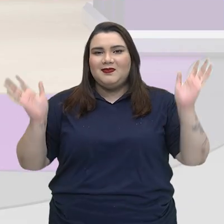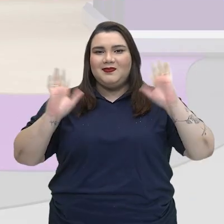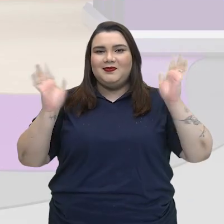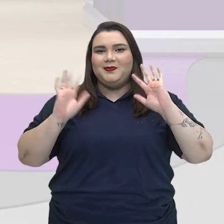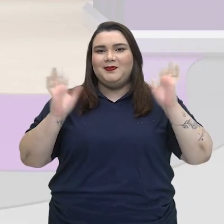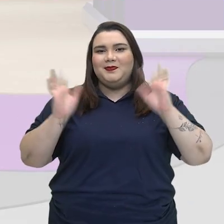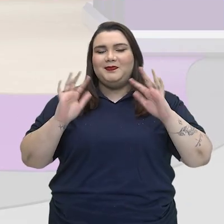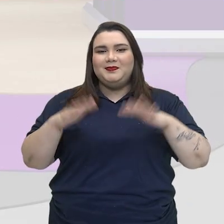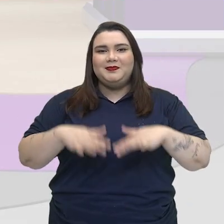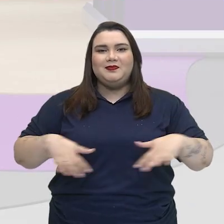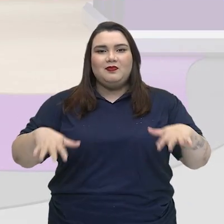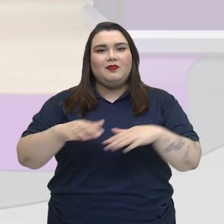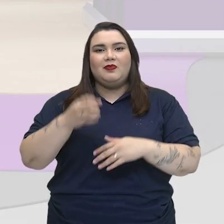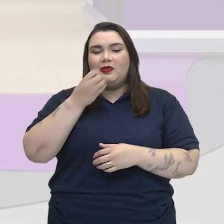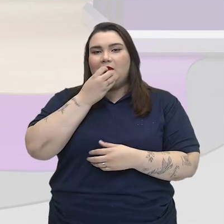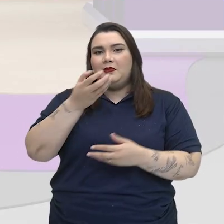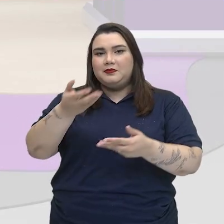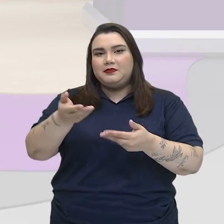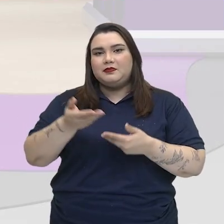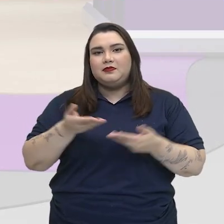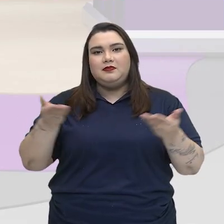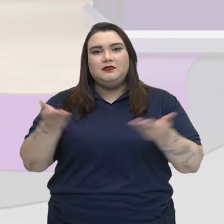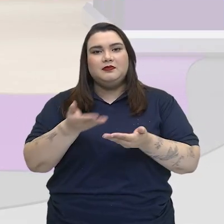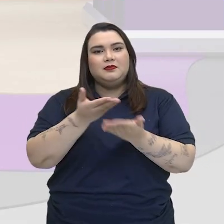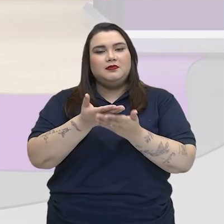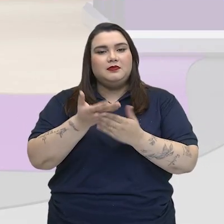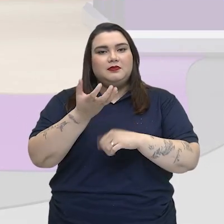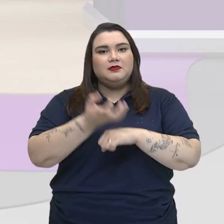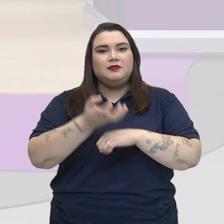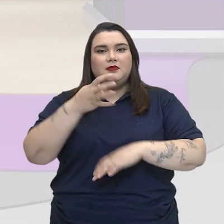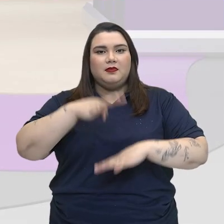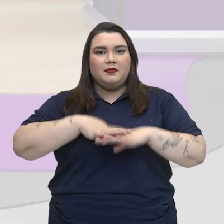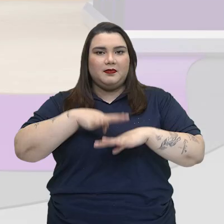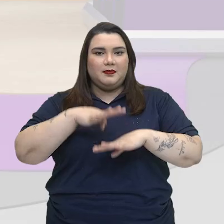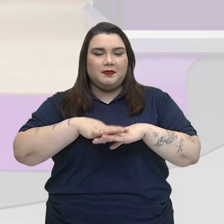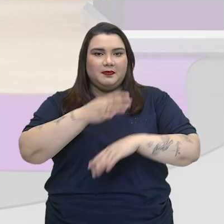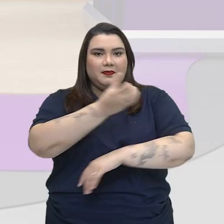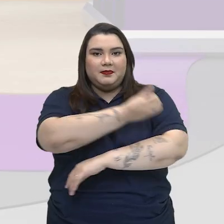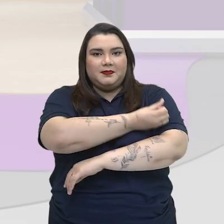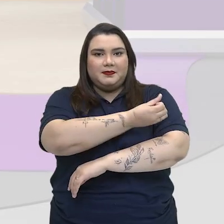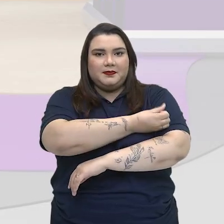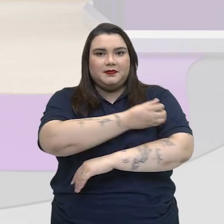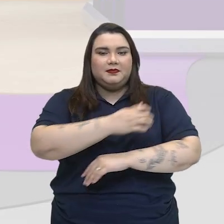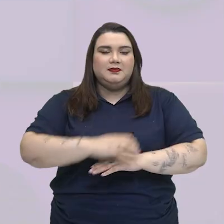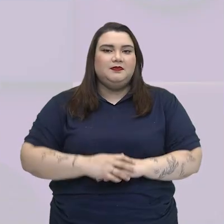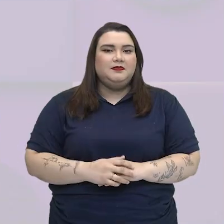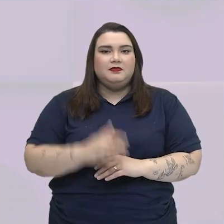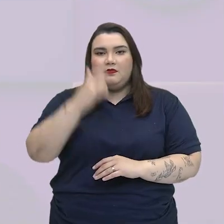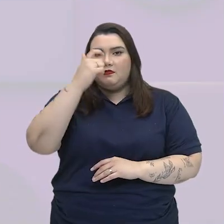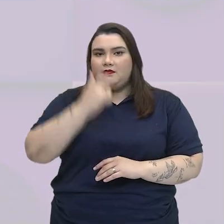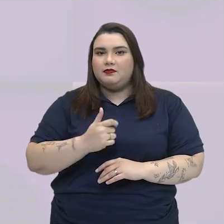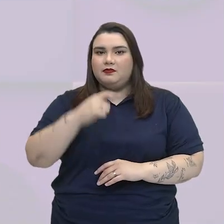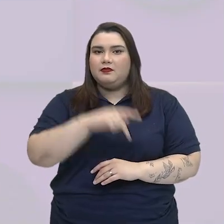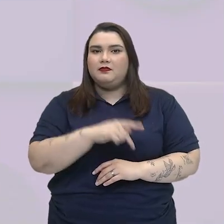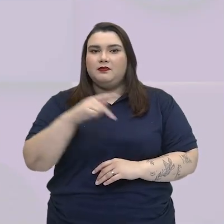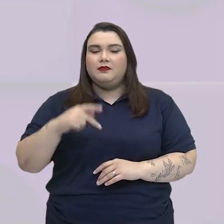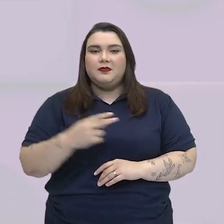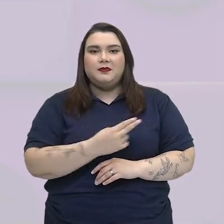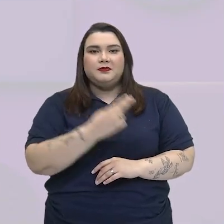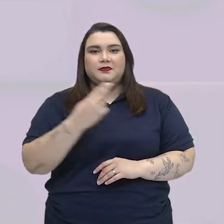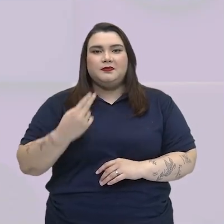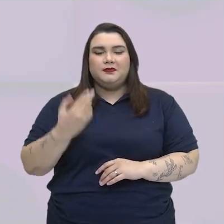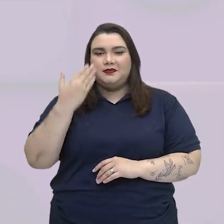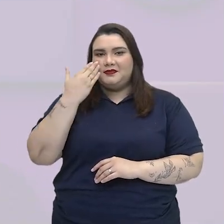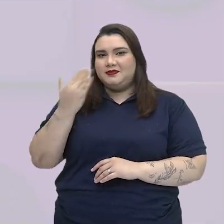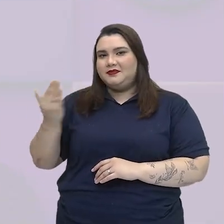Olá, sejam todos bem-vindos a mais uma aula do componente de matemática, sexto ano, ensino fundamental. Aqui com